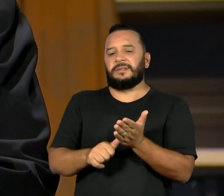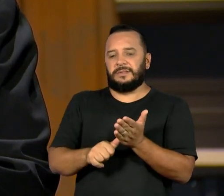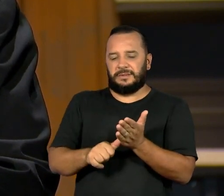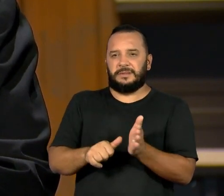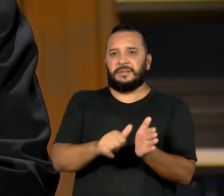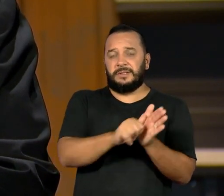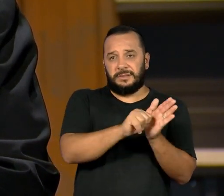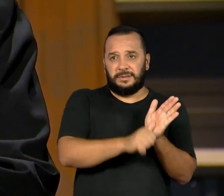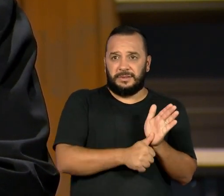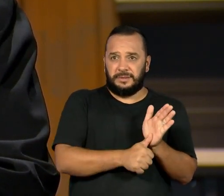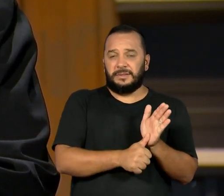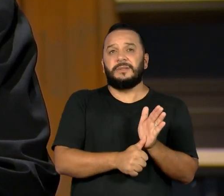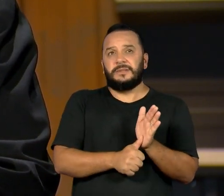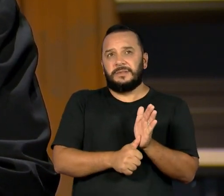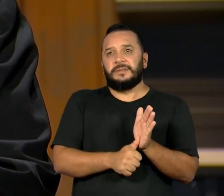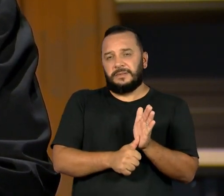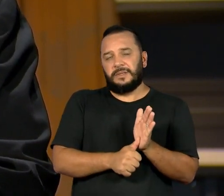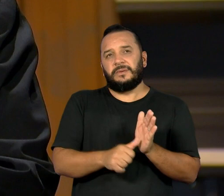autônoma.